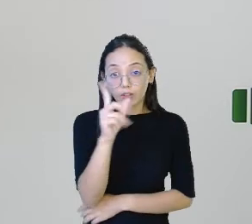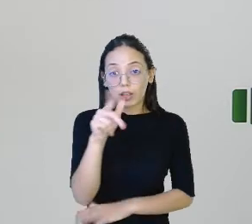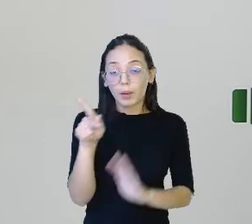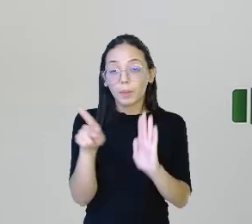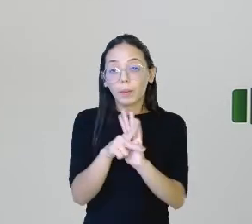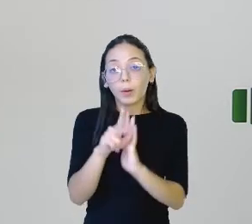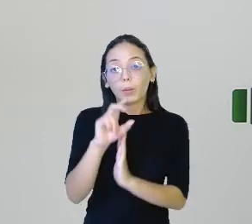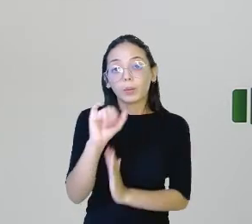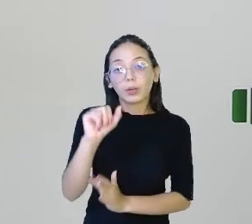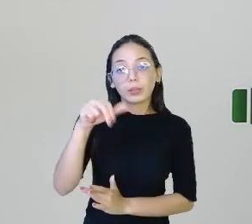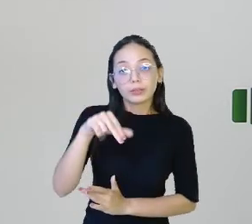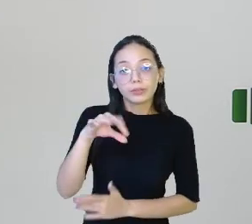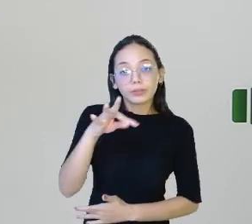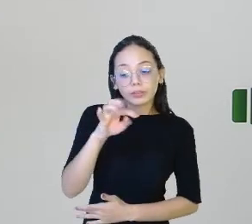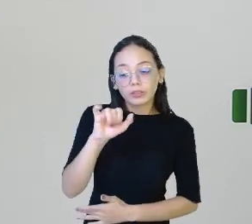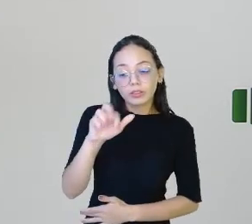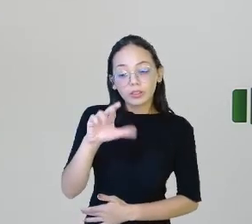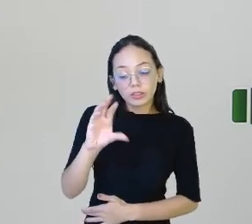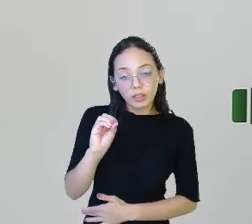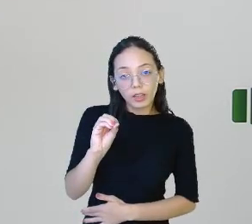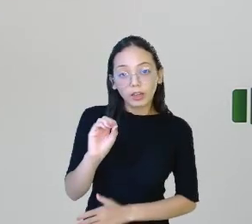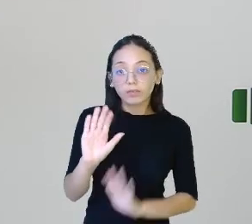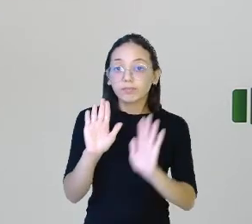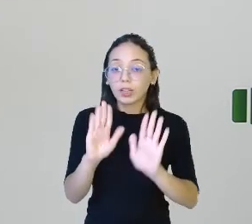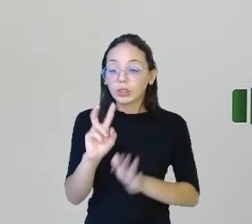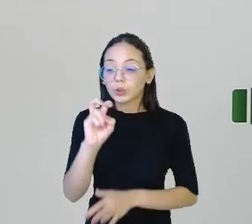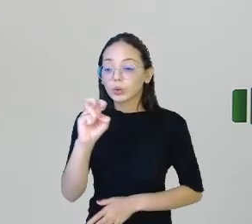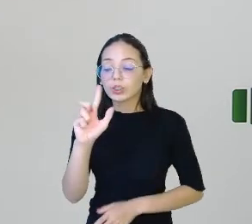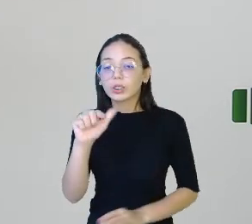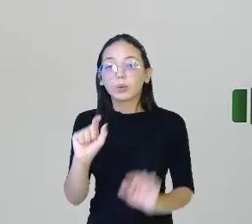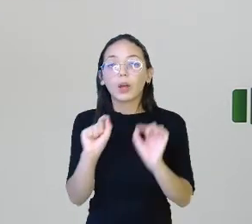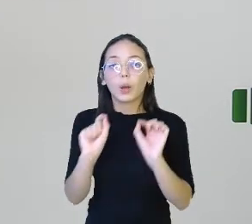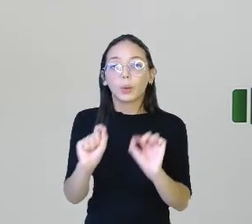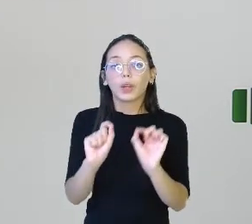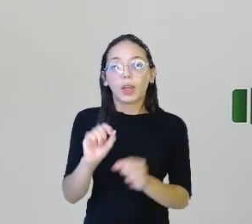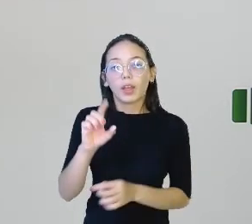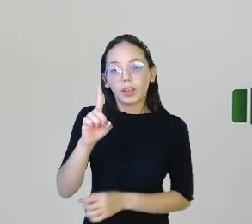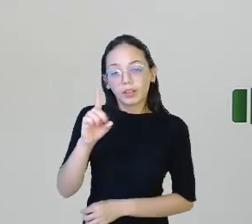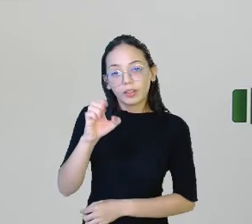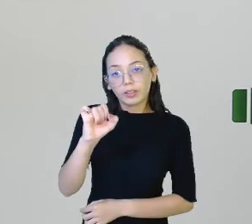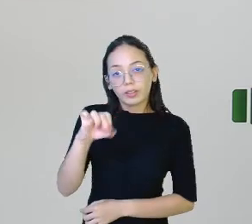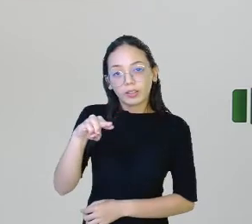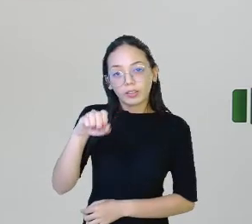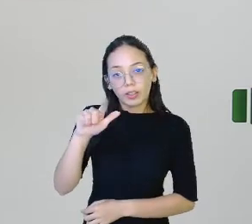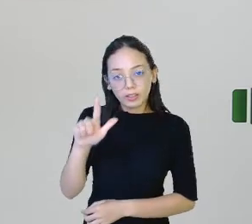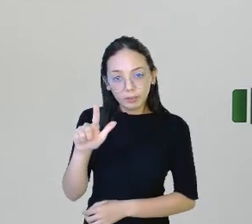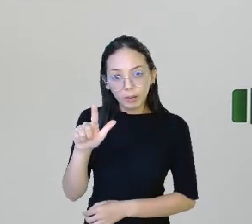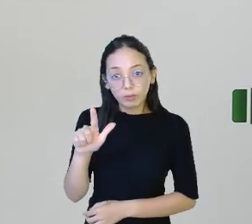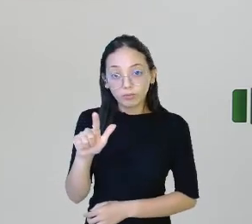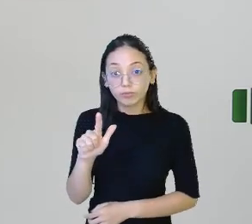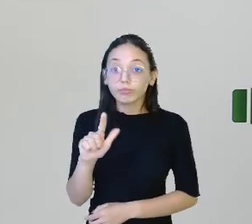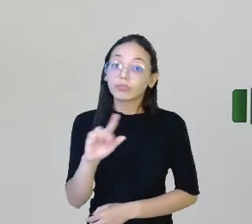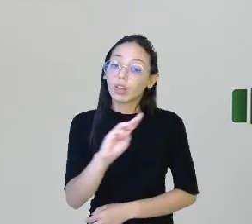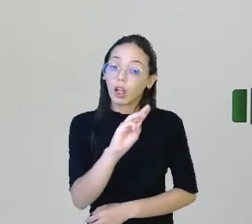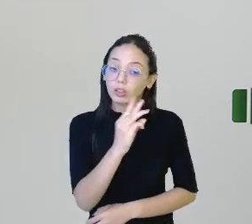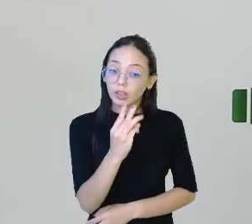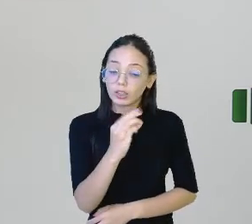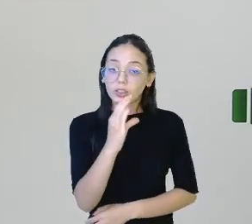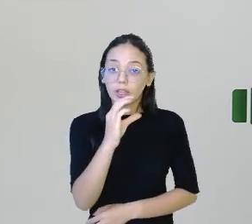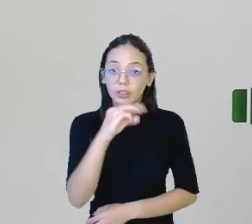minha parte inteira e esse 5 é o meu decimal, certo? 3,5